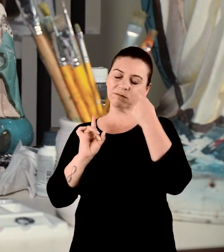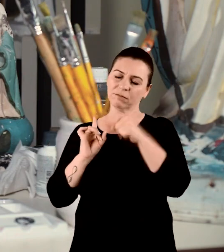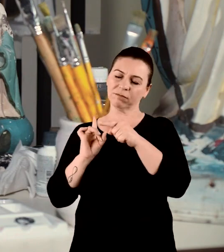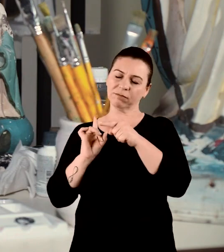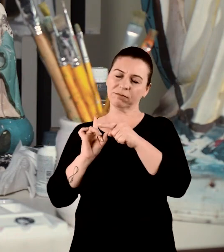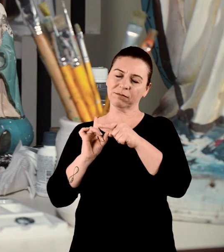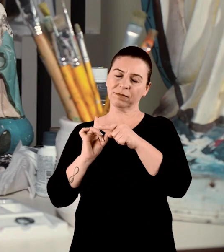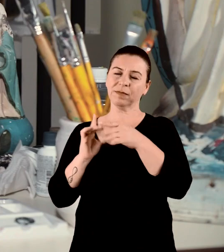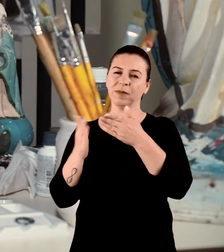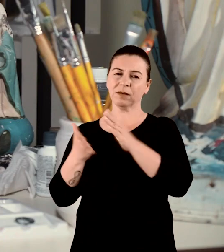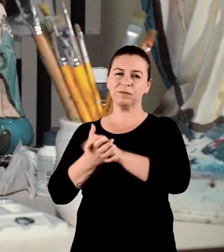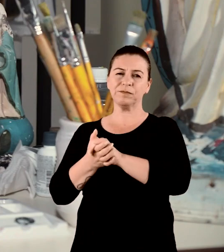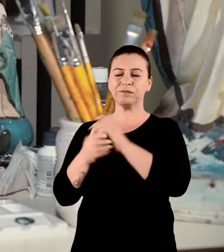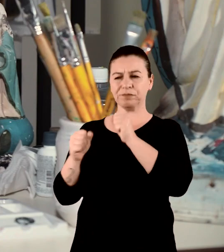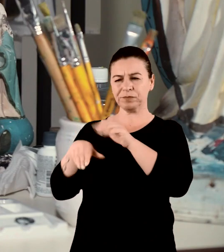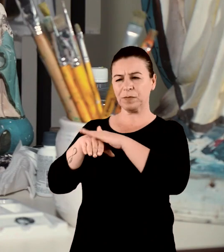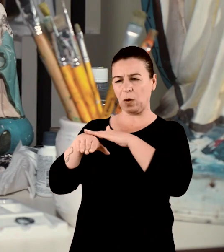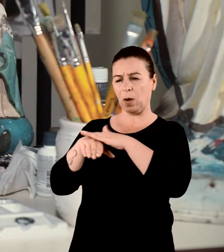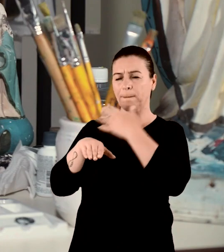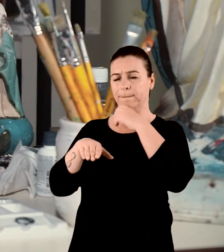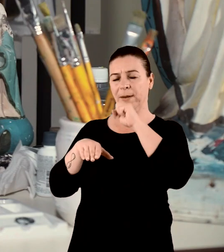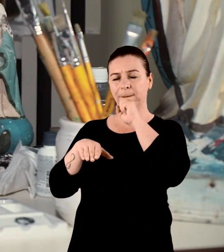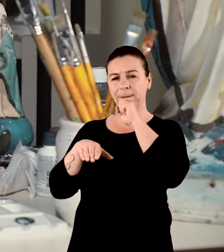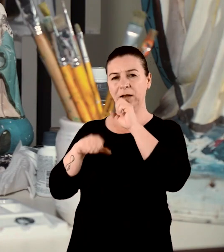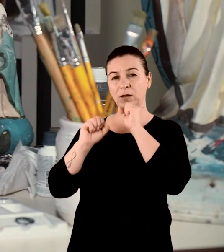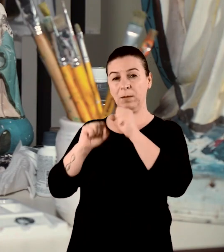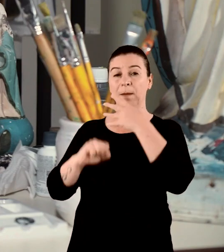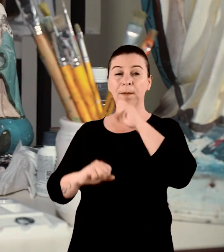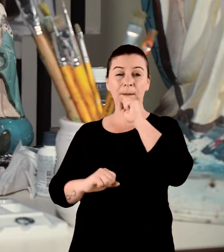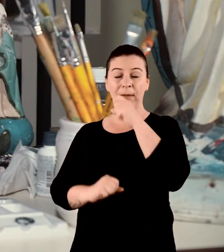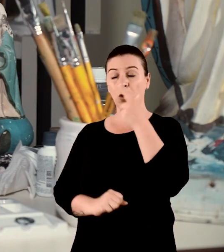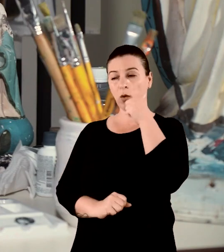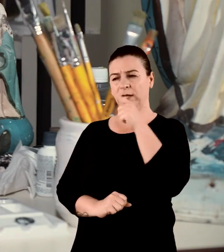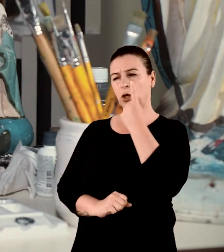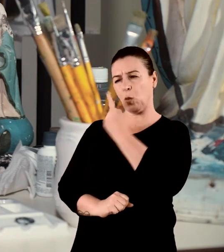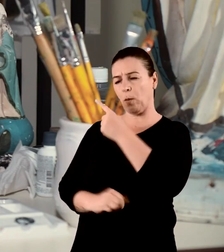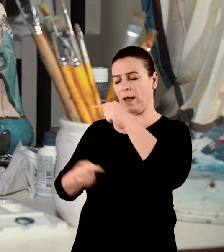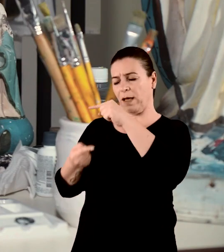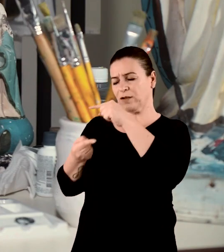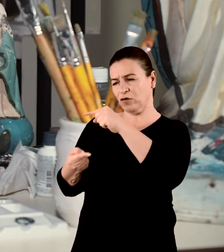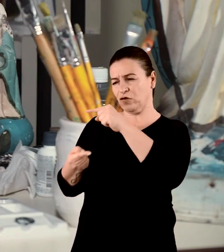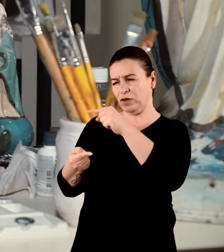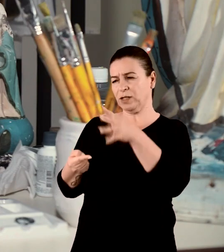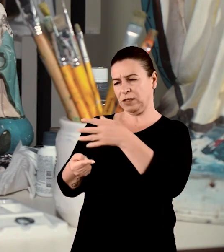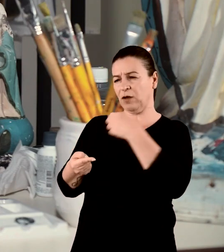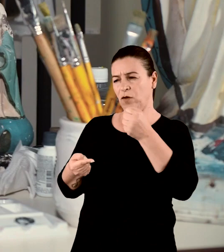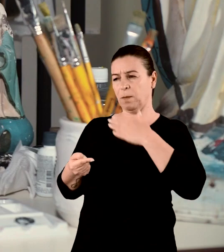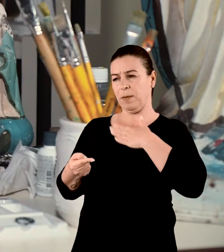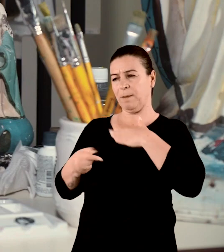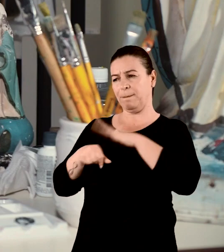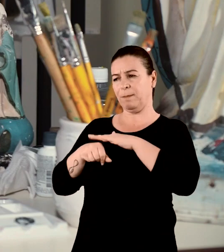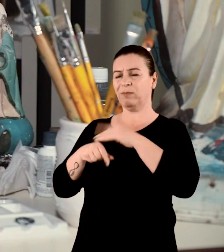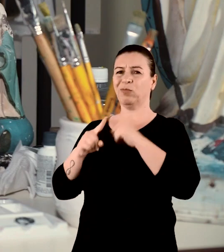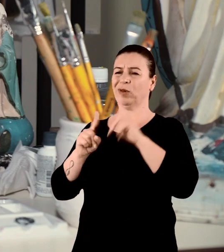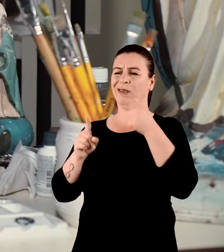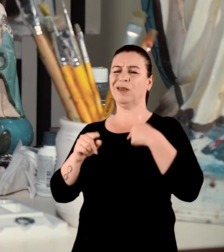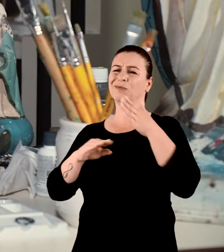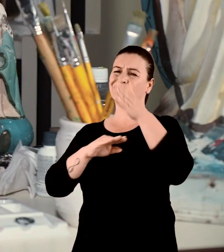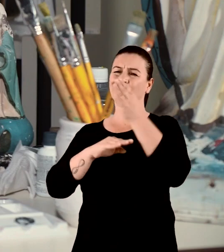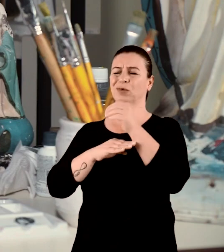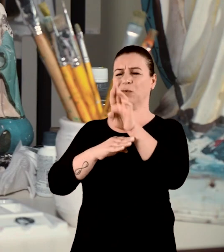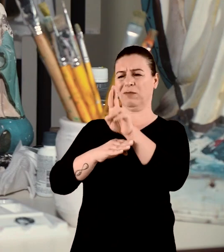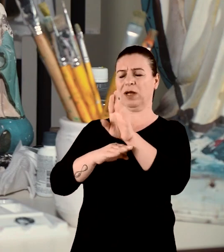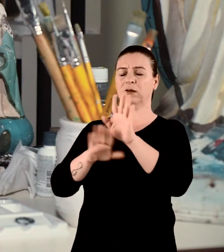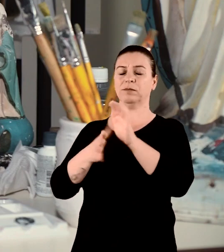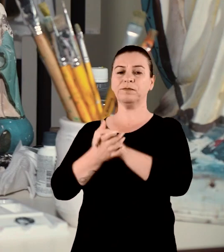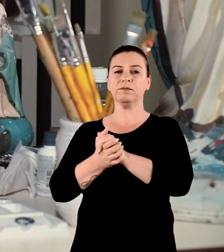tal. Aí eu olhei para ela e falei, escuta, você conversaria com seu pai para ver se seu pai consegue uma latinha de cerveja para mim? Eu não iria entrar num bar,